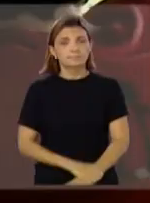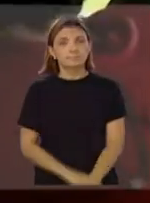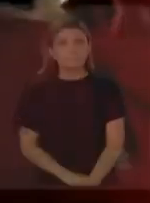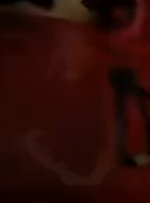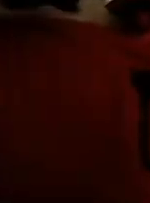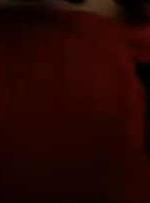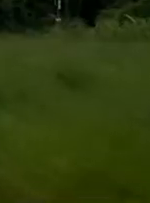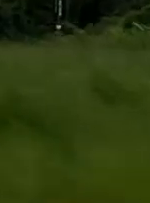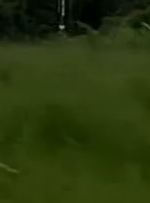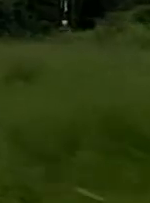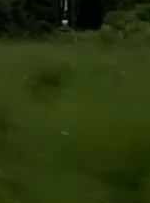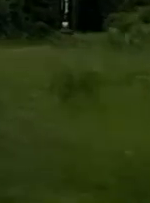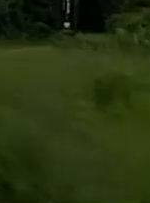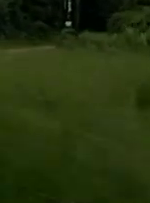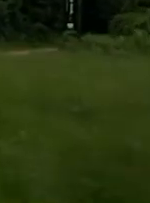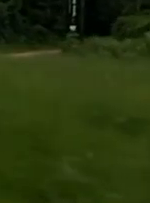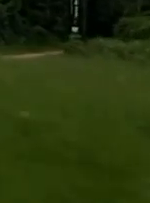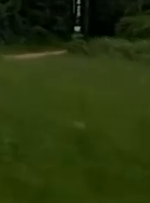pesquisa lá